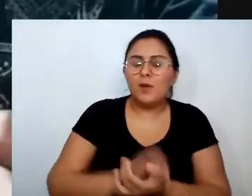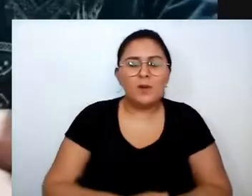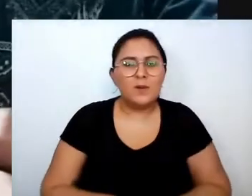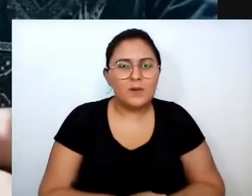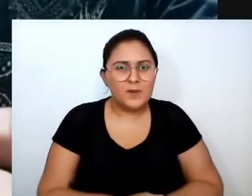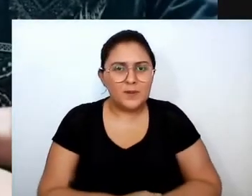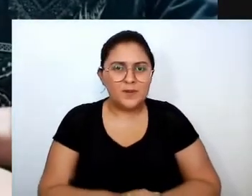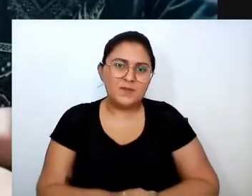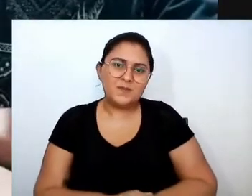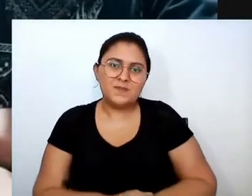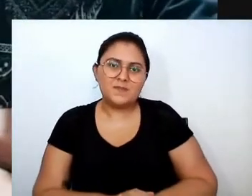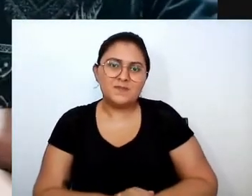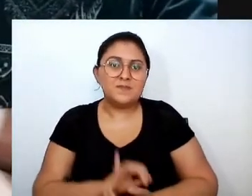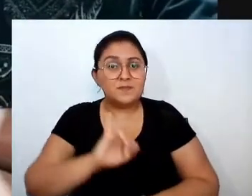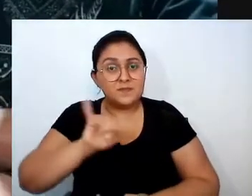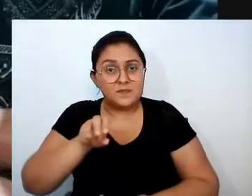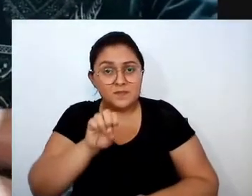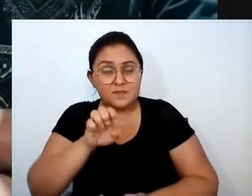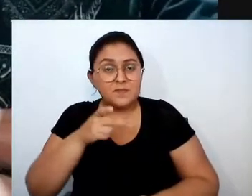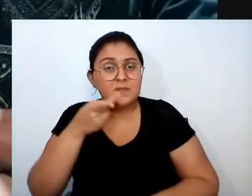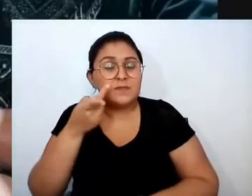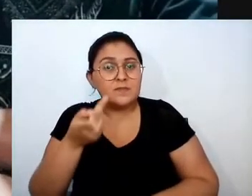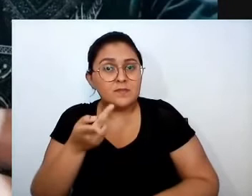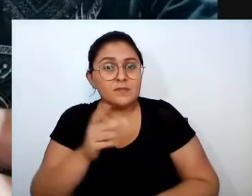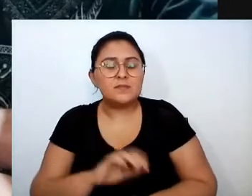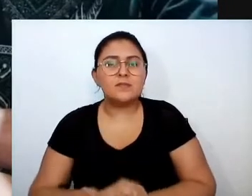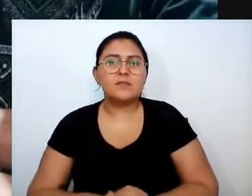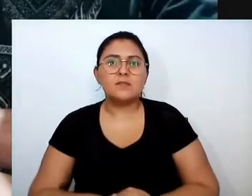É, quando surgiu o convite para